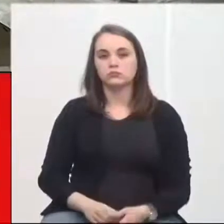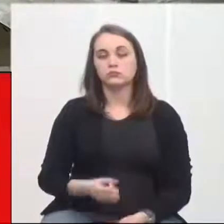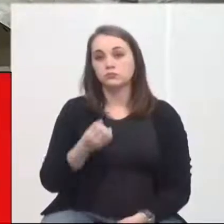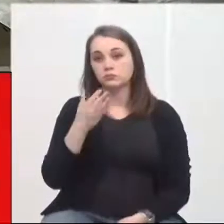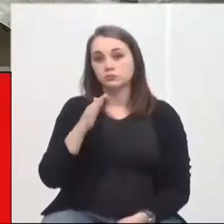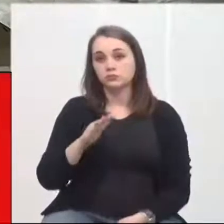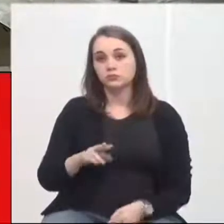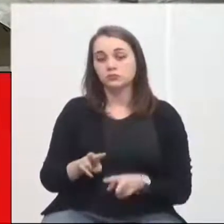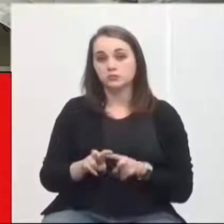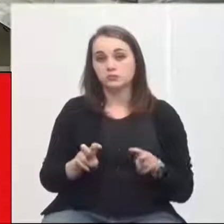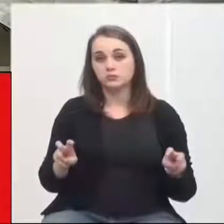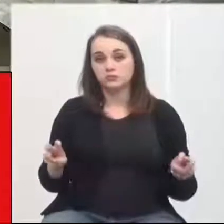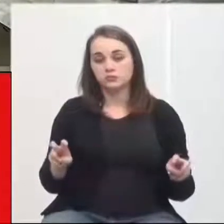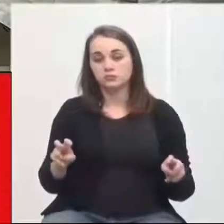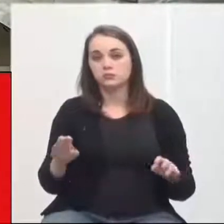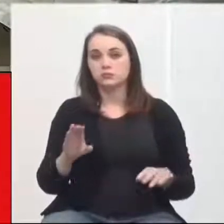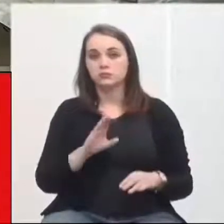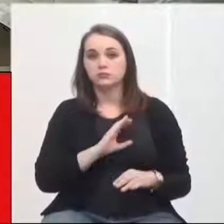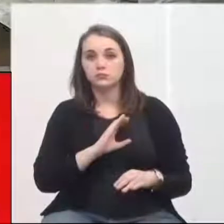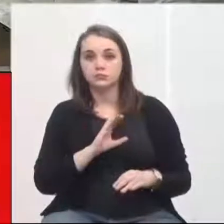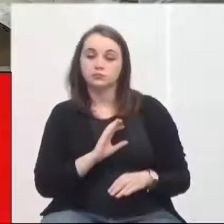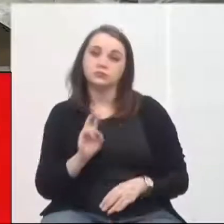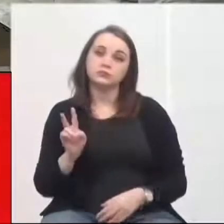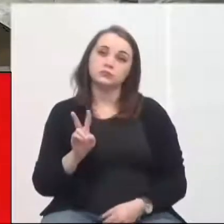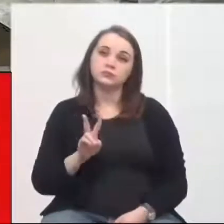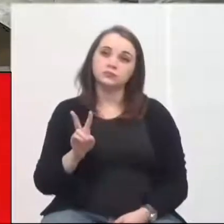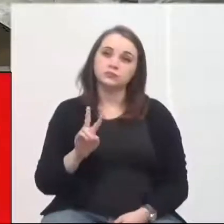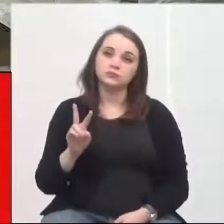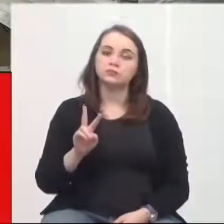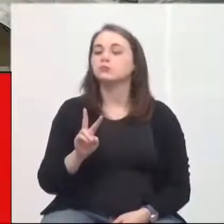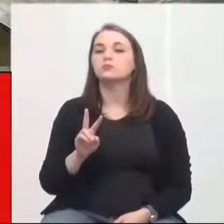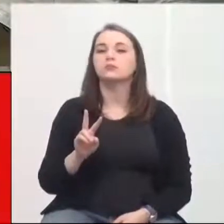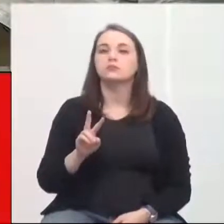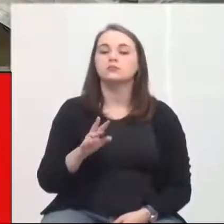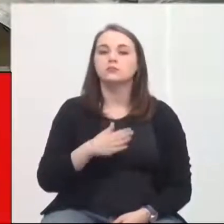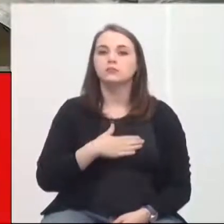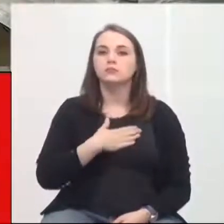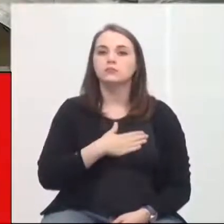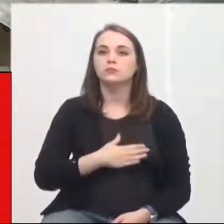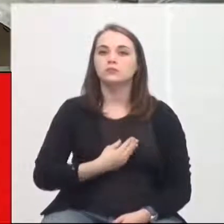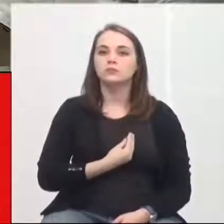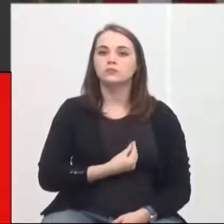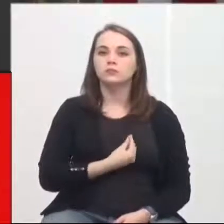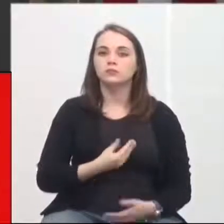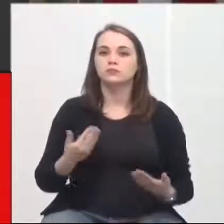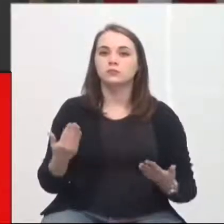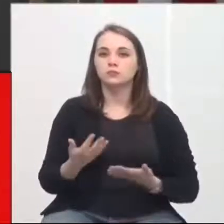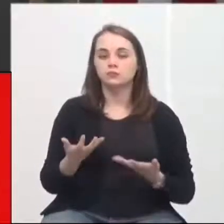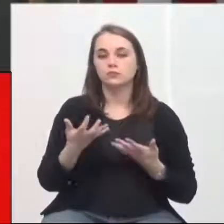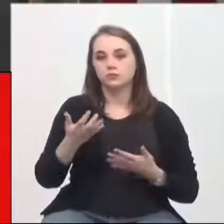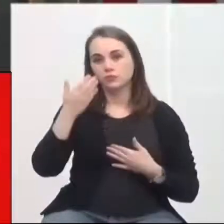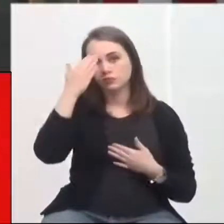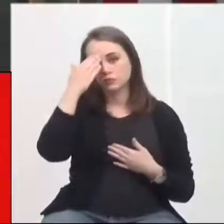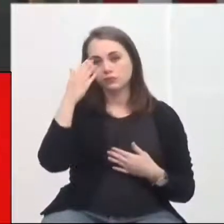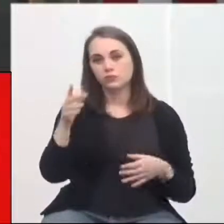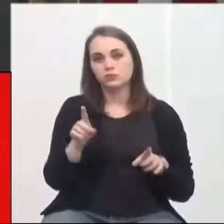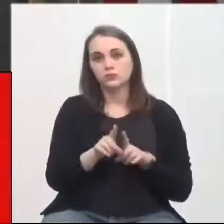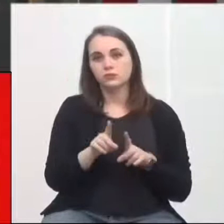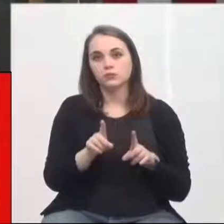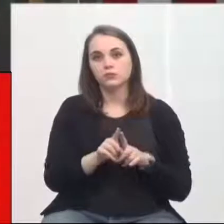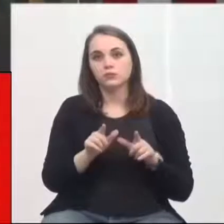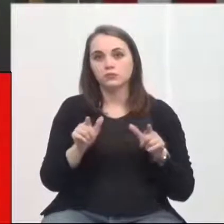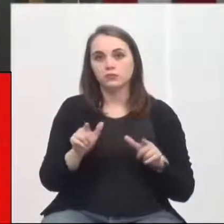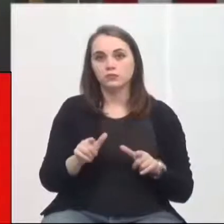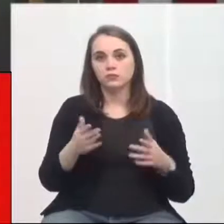Boa tarde à mesa, boa tarde, estimados colegas vereadores e vereadoras. Um prazer estar aqui hoje e agradecer também pelo